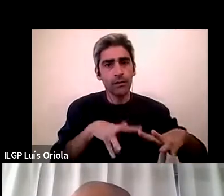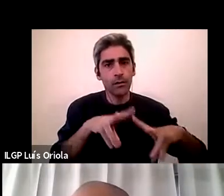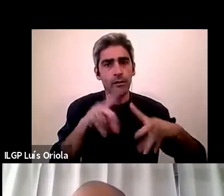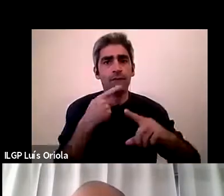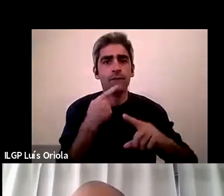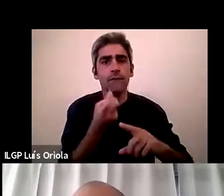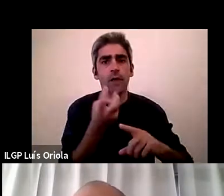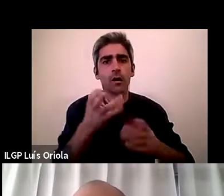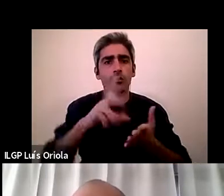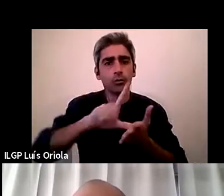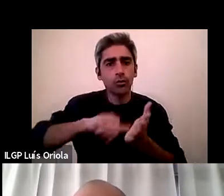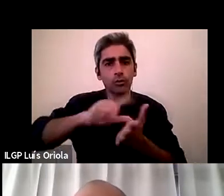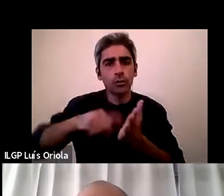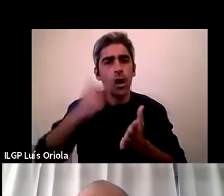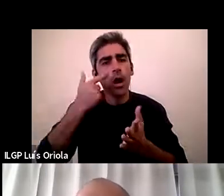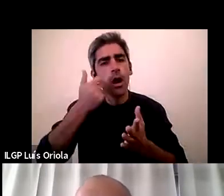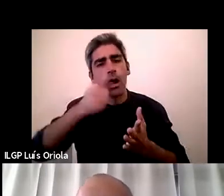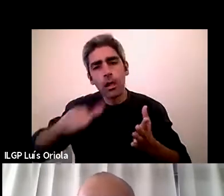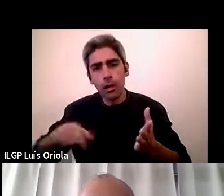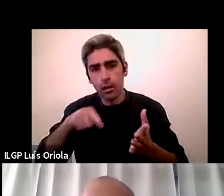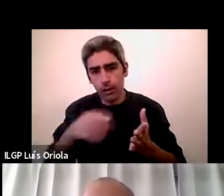de projetos experimentais